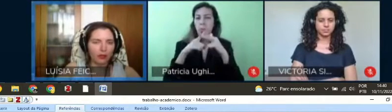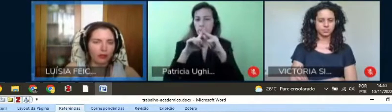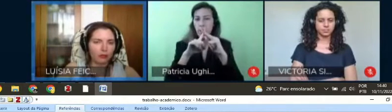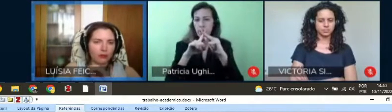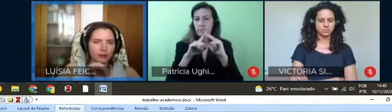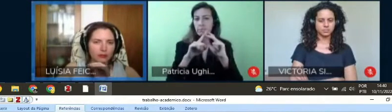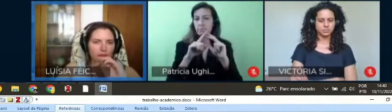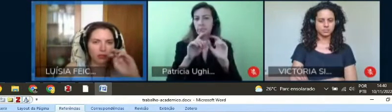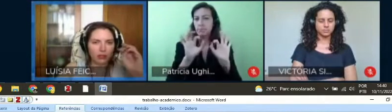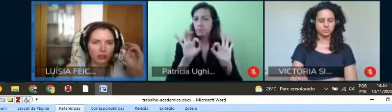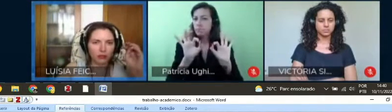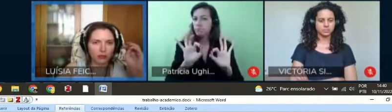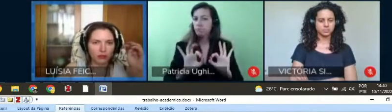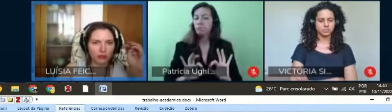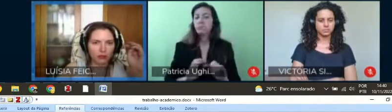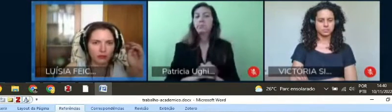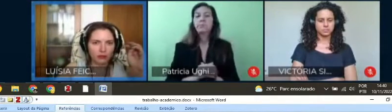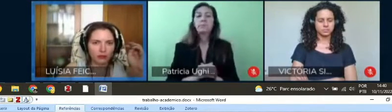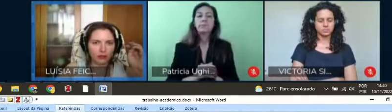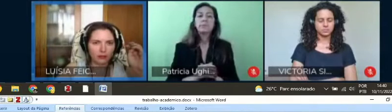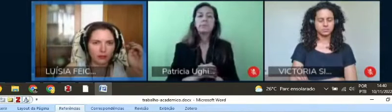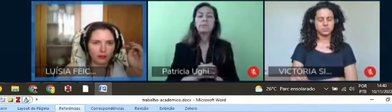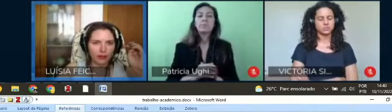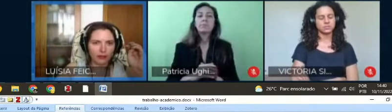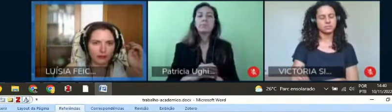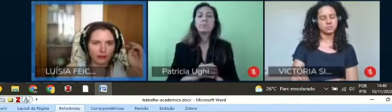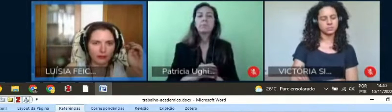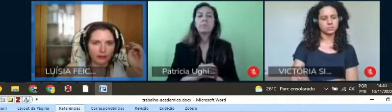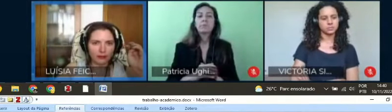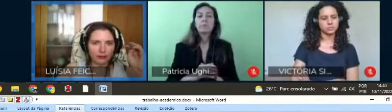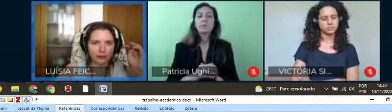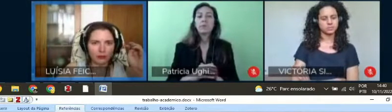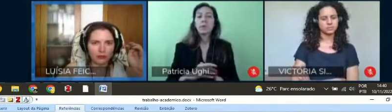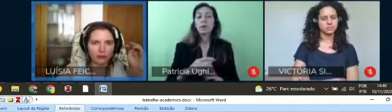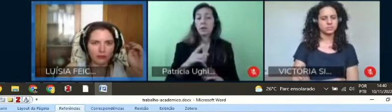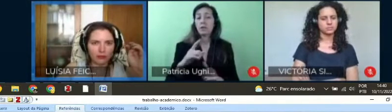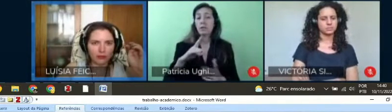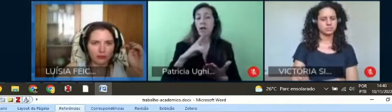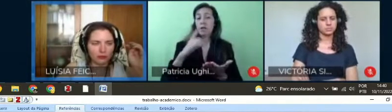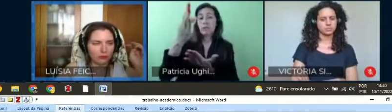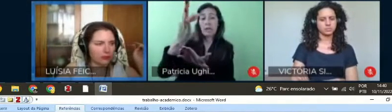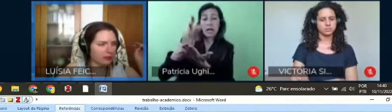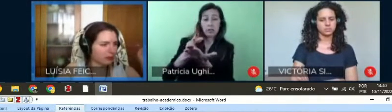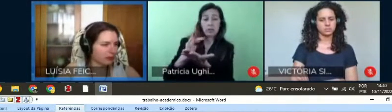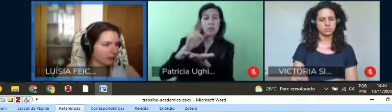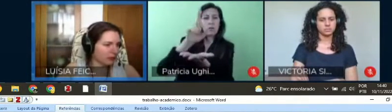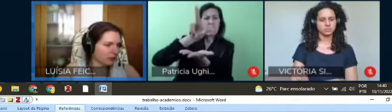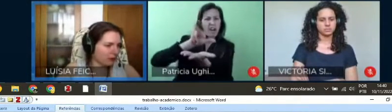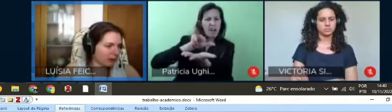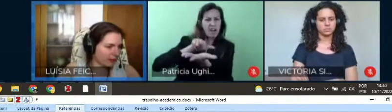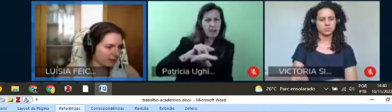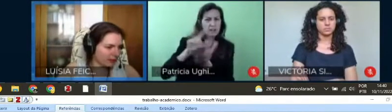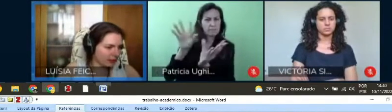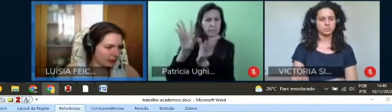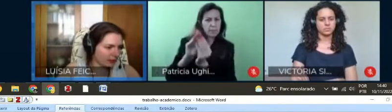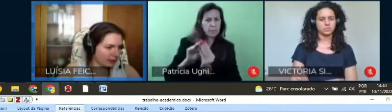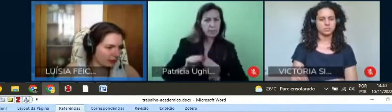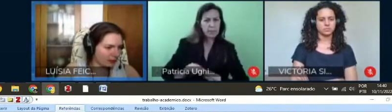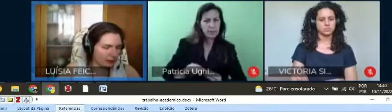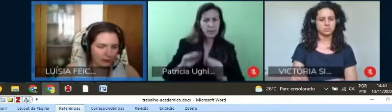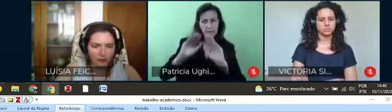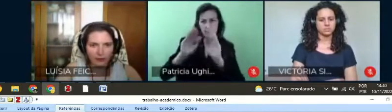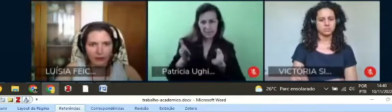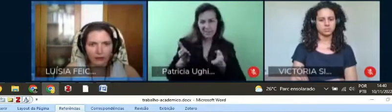alinhadinho. Pensando que eu vou ter várias siglas e algumas vão ser mais compridas. Por exemplo, se eu tiver essa